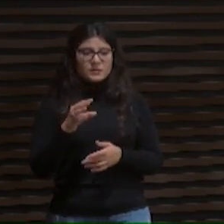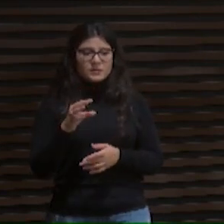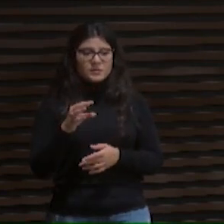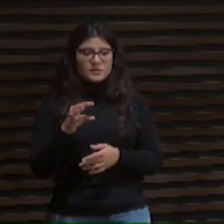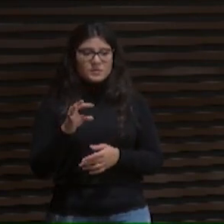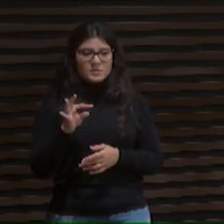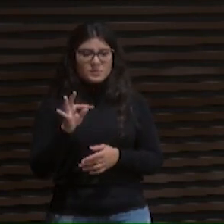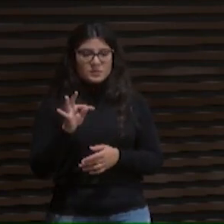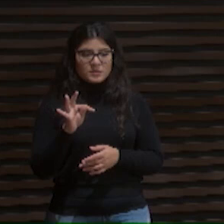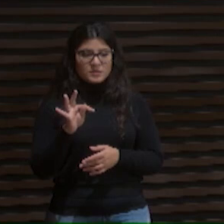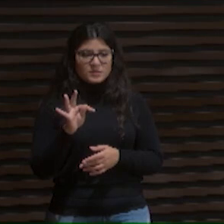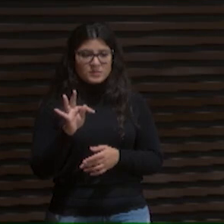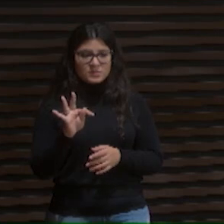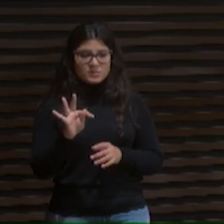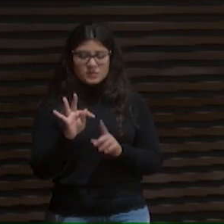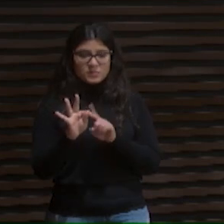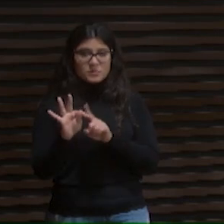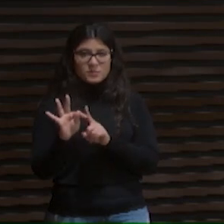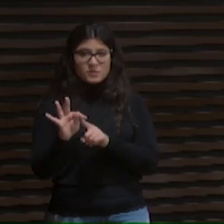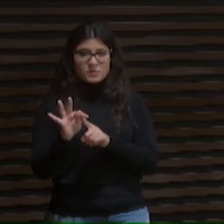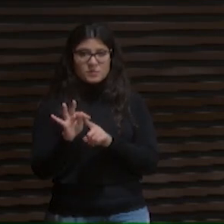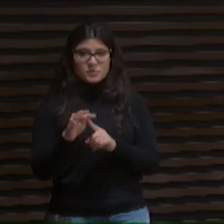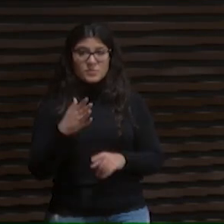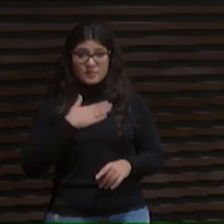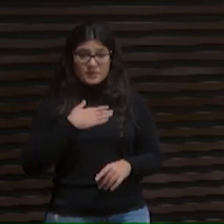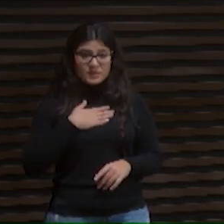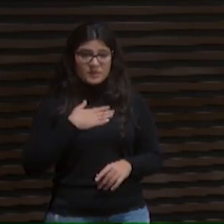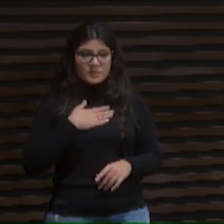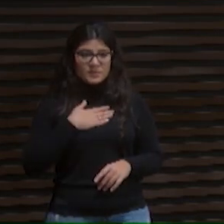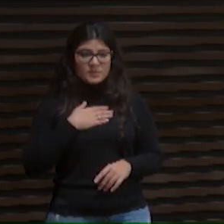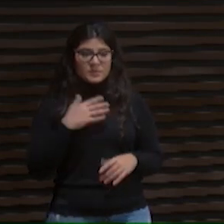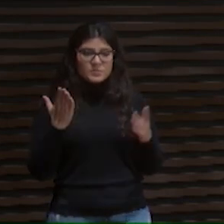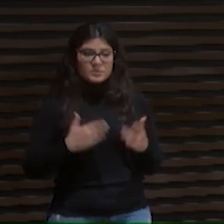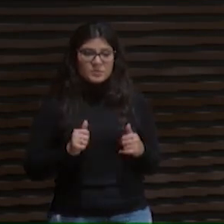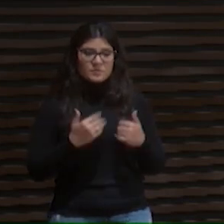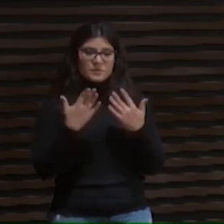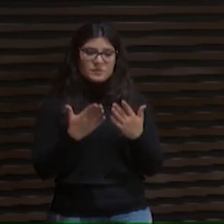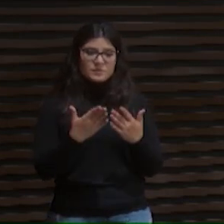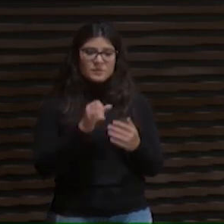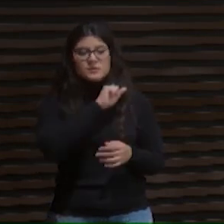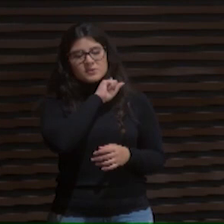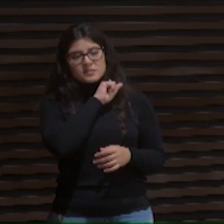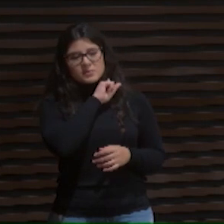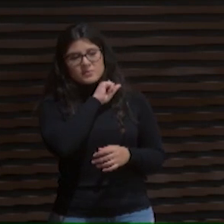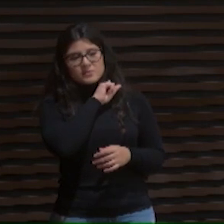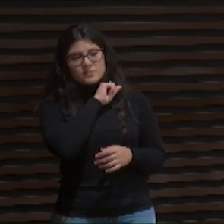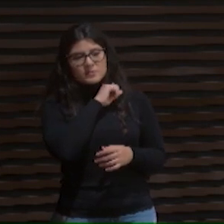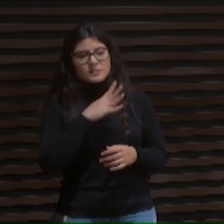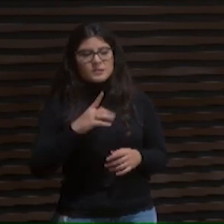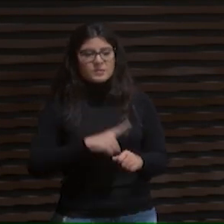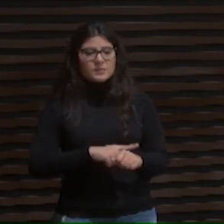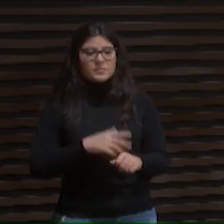Paulo escreve. Quanto a mim, estou sendo já oferecido por libação, e o tempo da